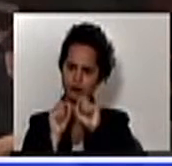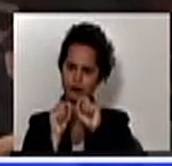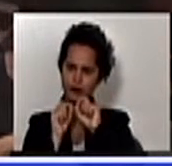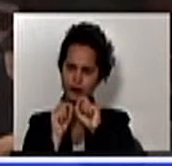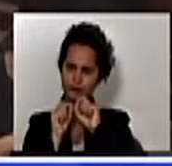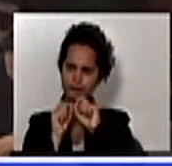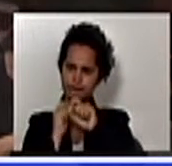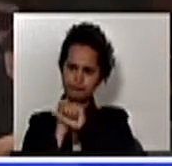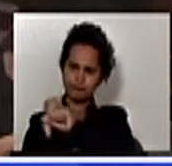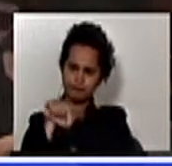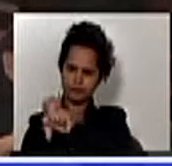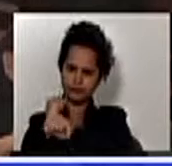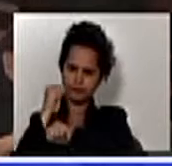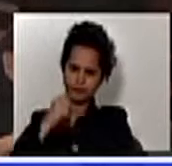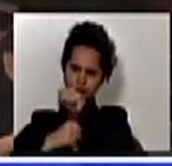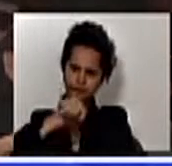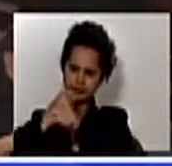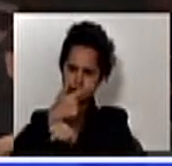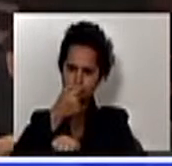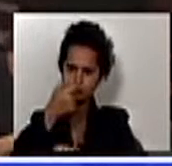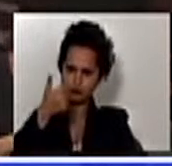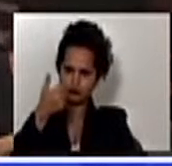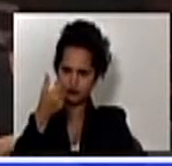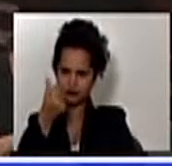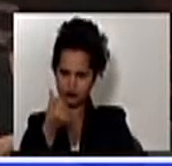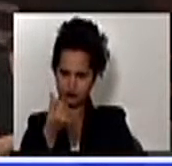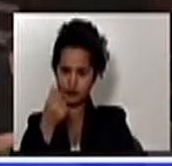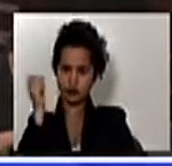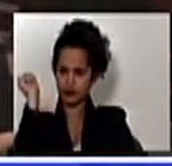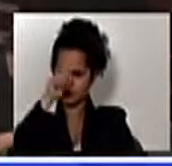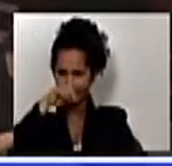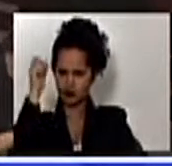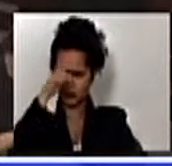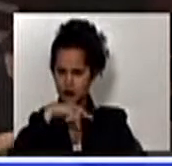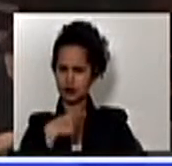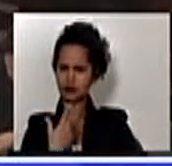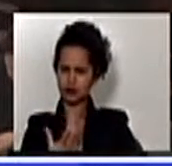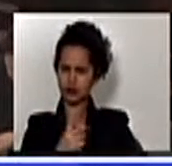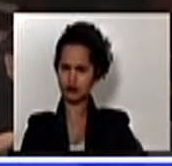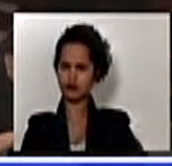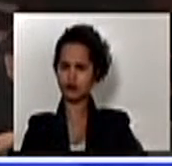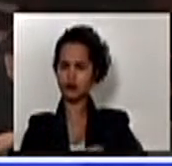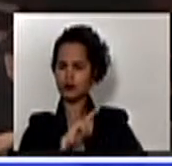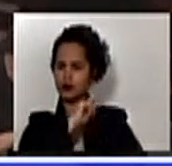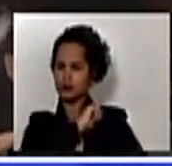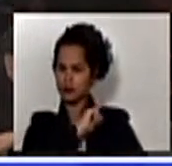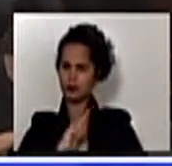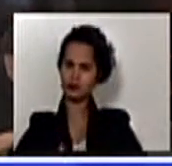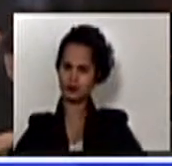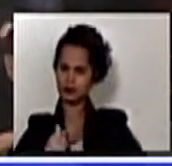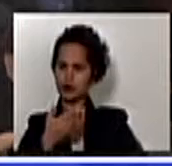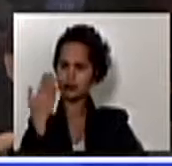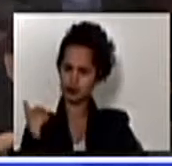realmente um ano que vem, um ano difícil. O governo passado, ele também colocava no seu